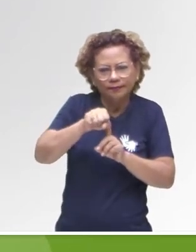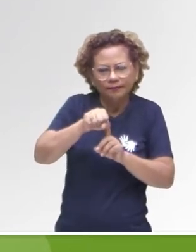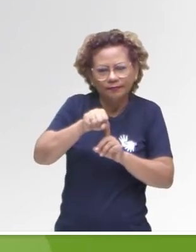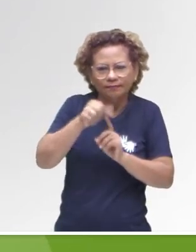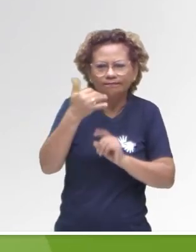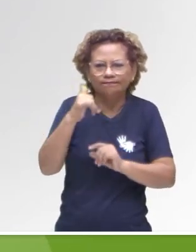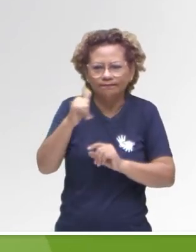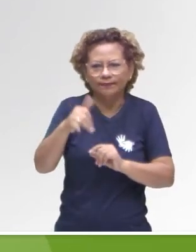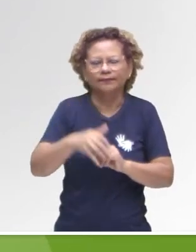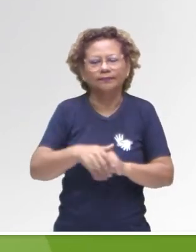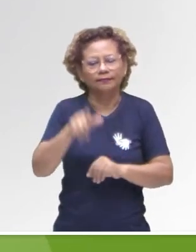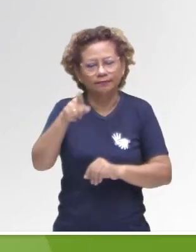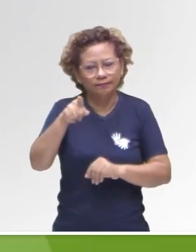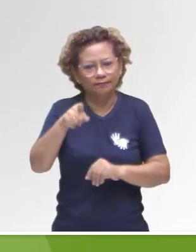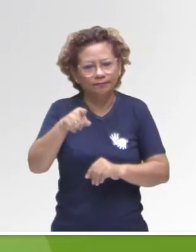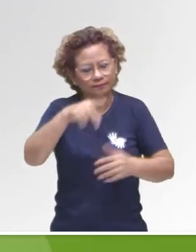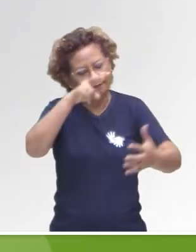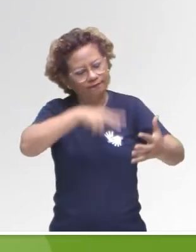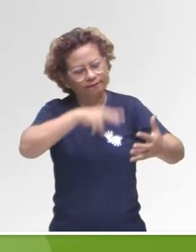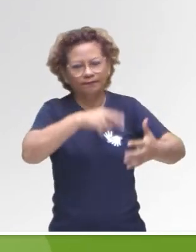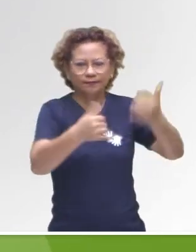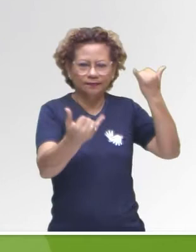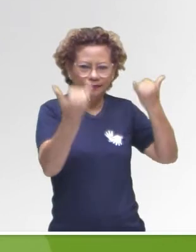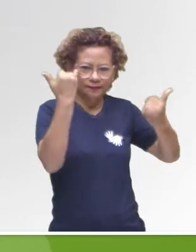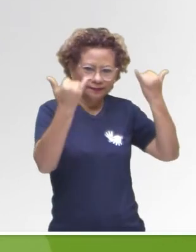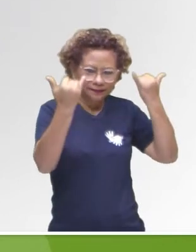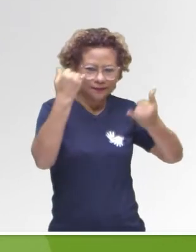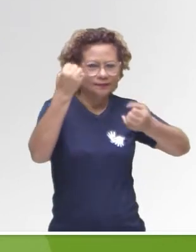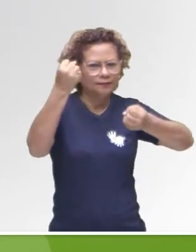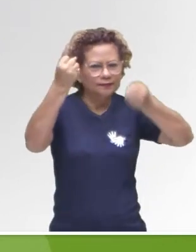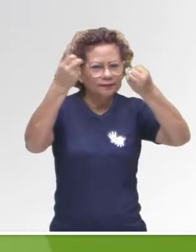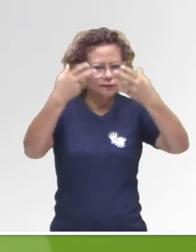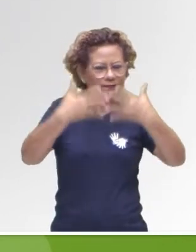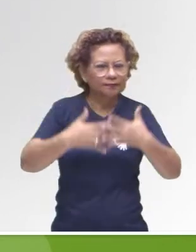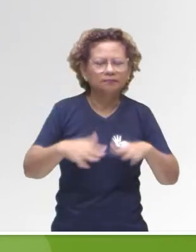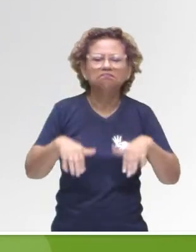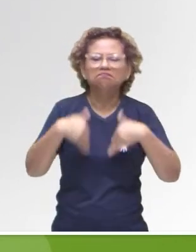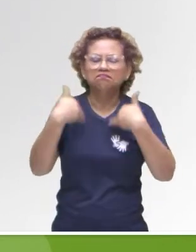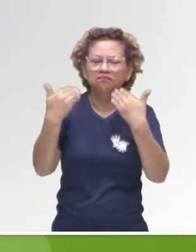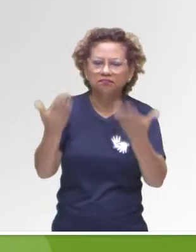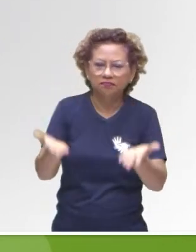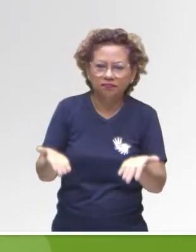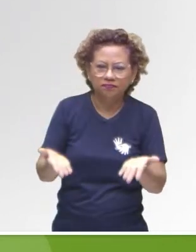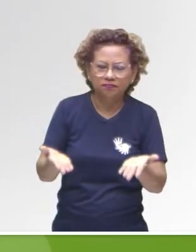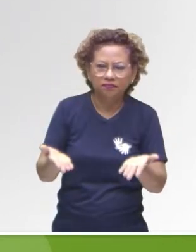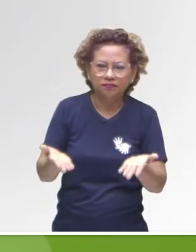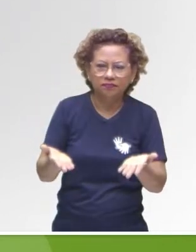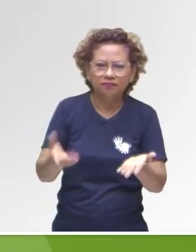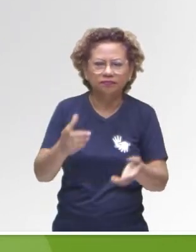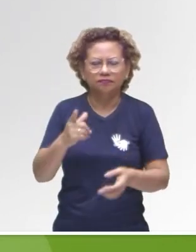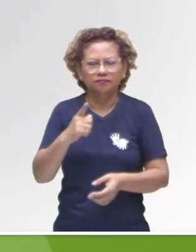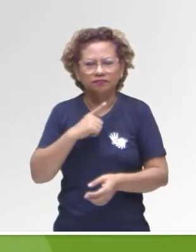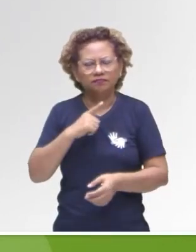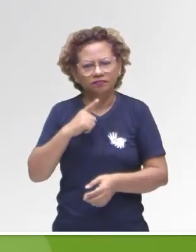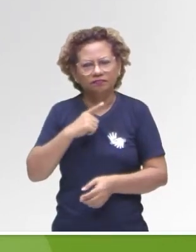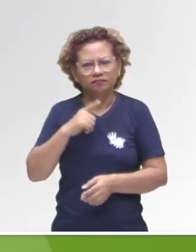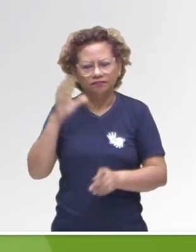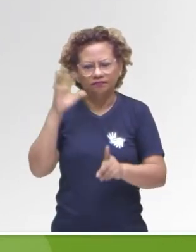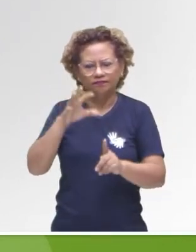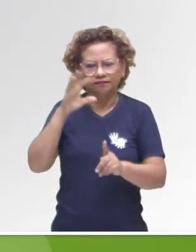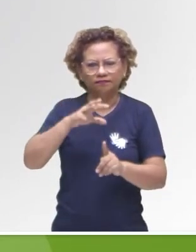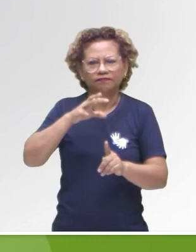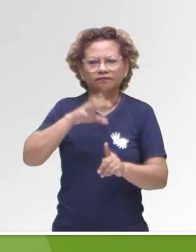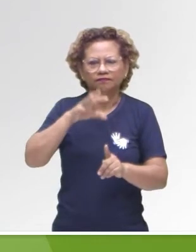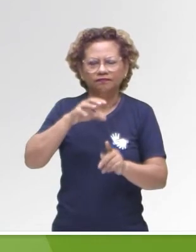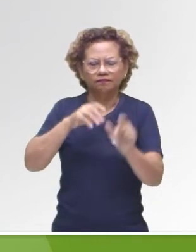que vocês vão me dizer, né? Quais fatores influenciam nessa capacidade de acumular carga de um